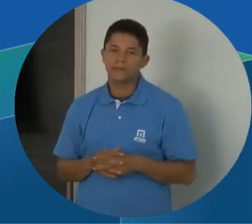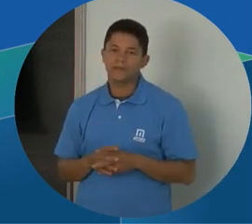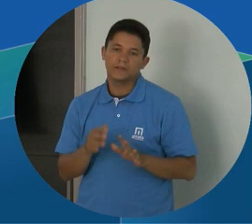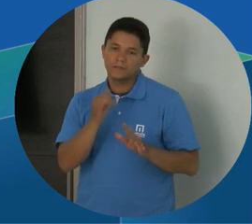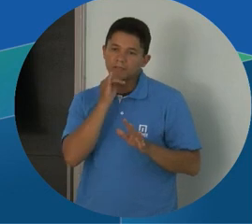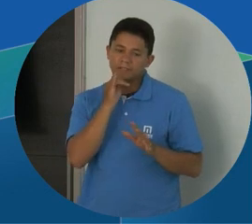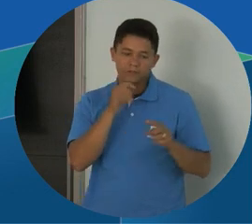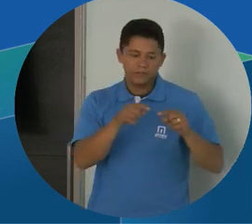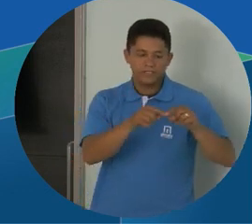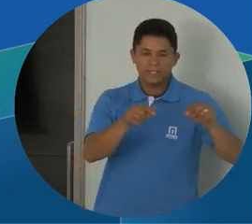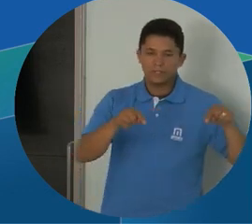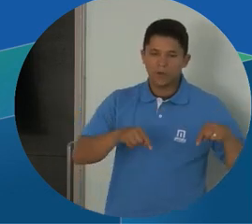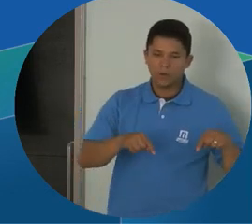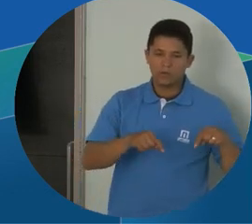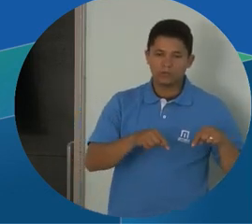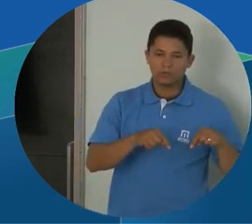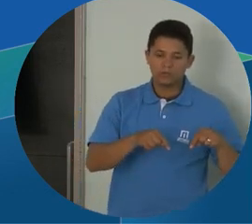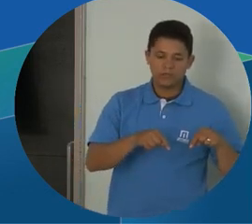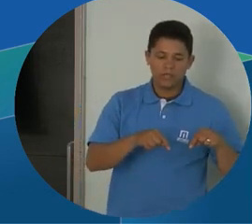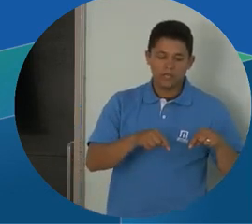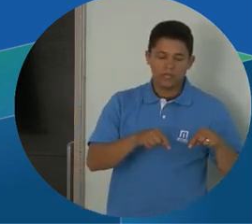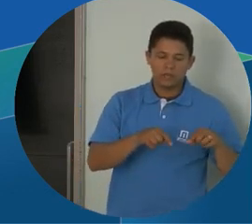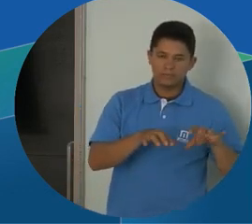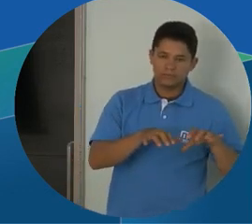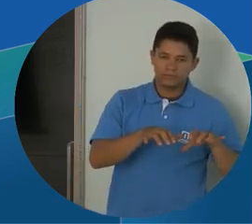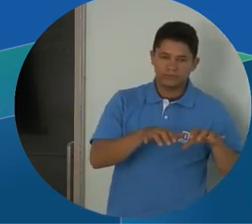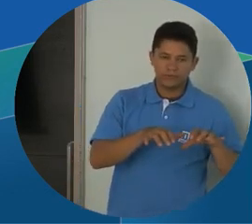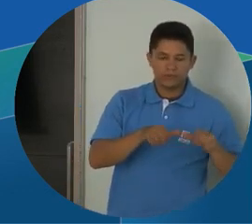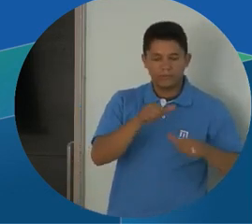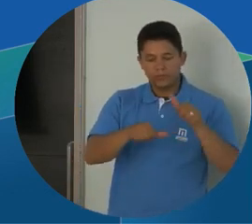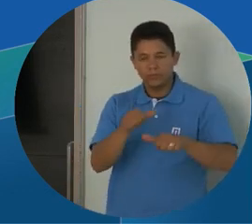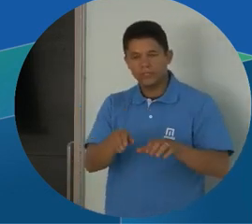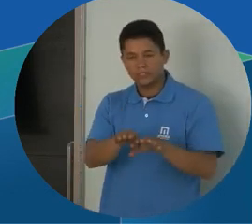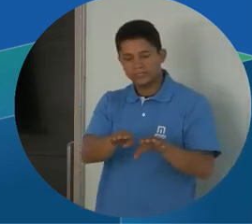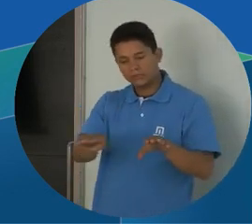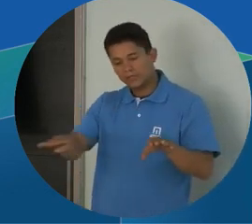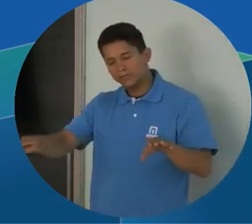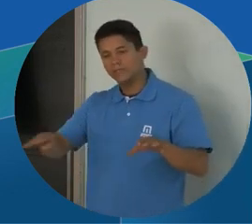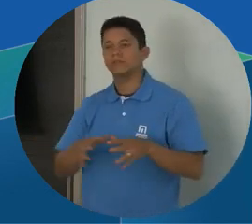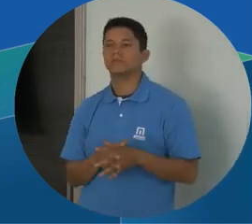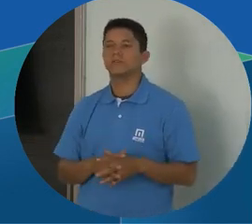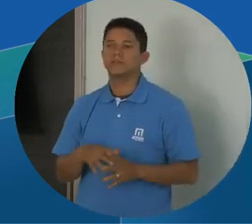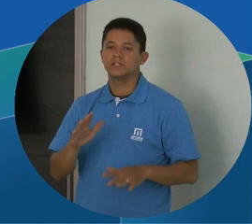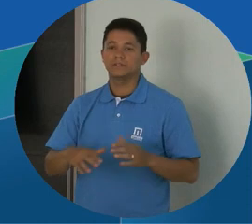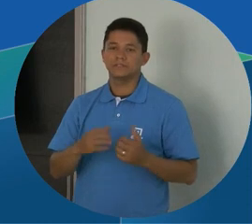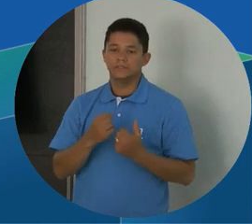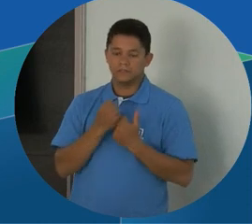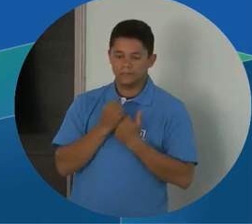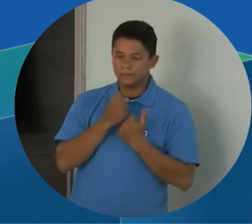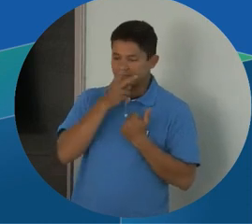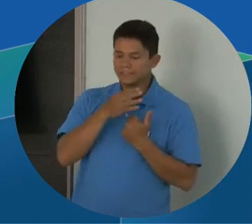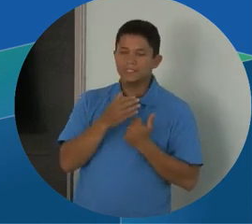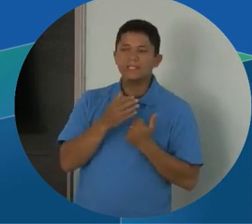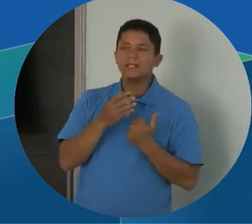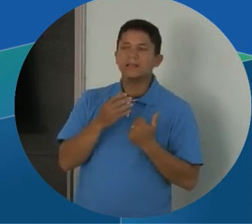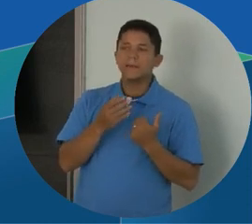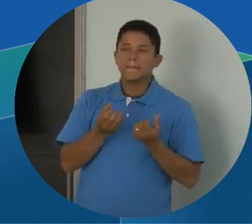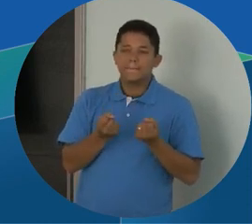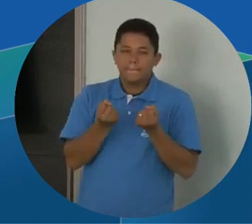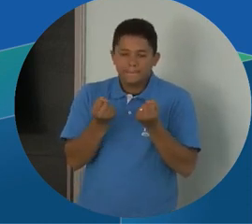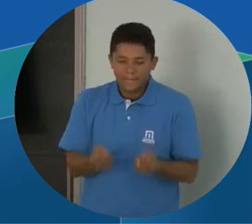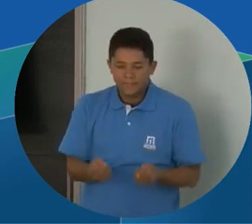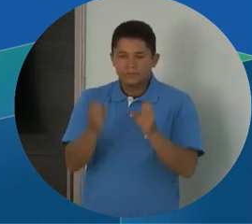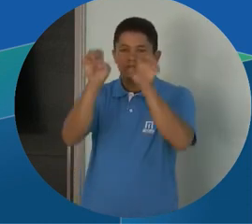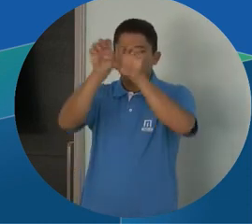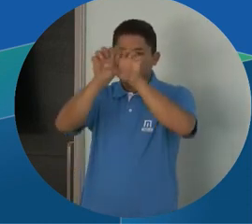escritório que virou estacionamento, né? Aí há a sobrecarga da estrutura, né? Os veículos vão sobrecarregar aquela